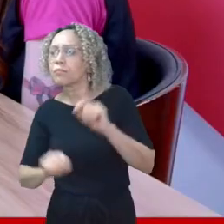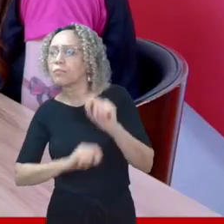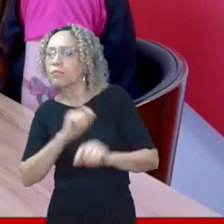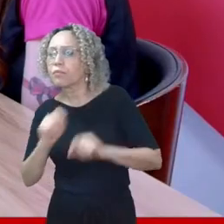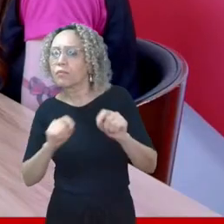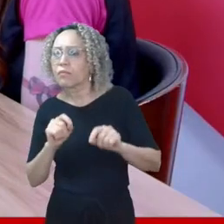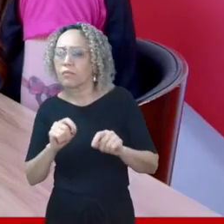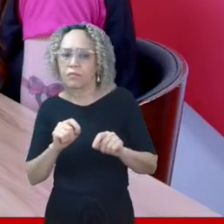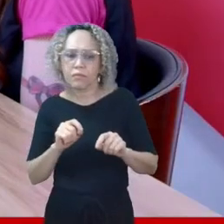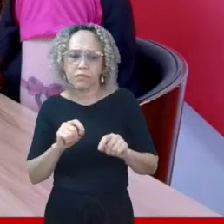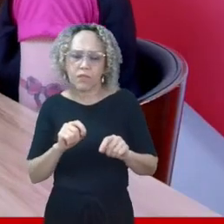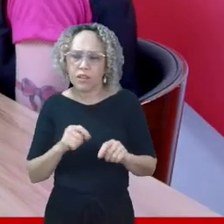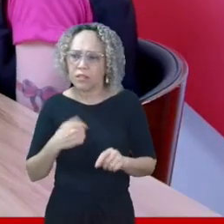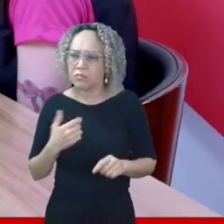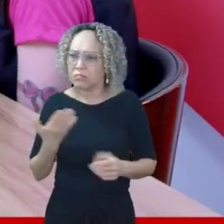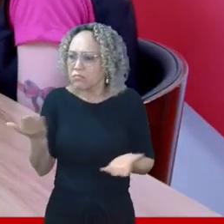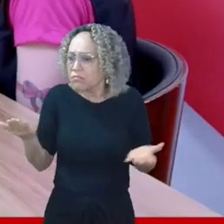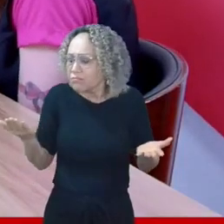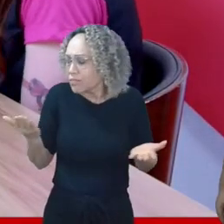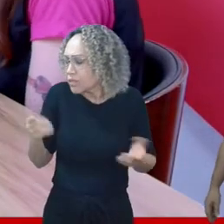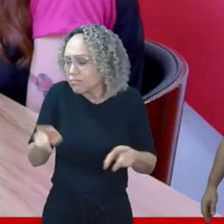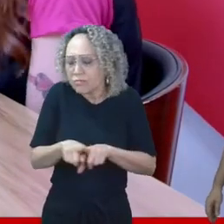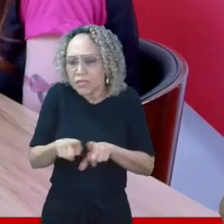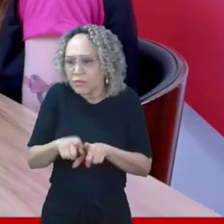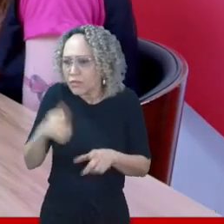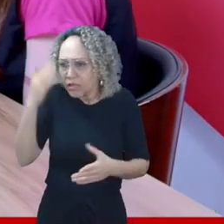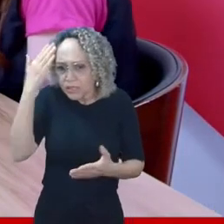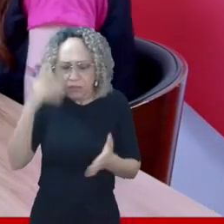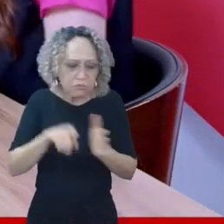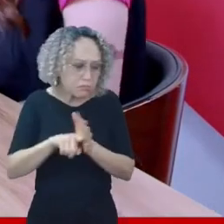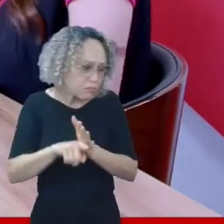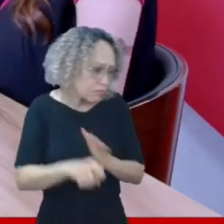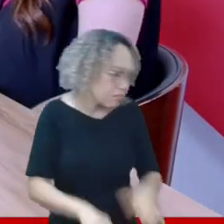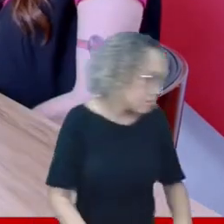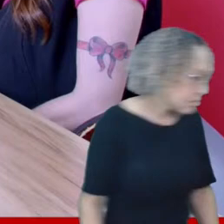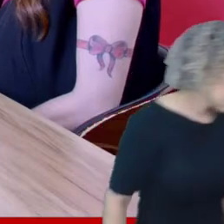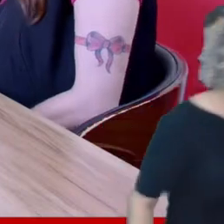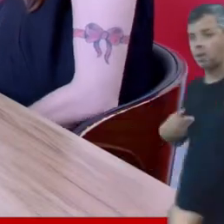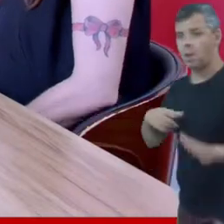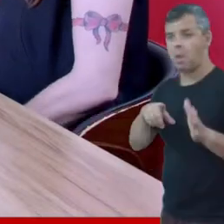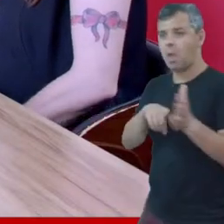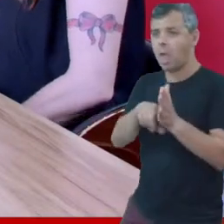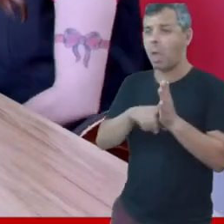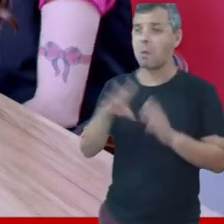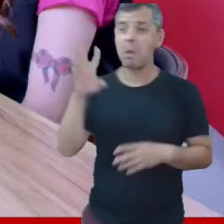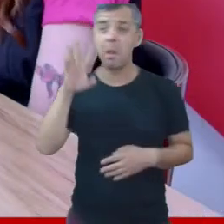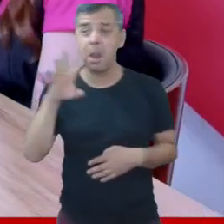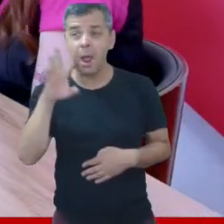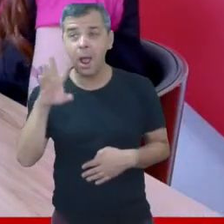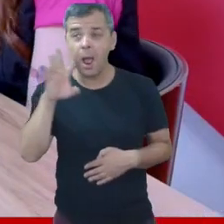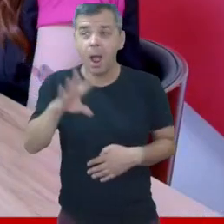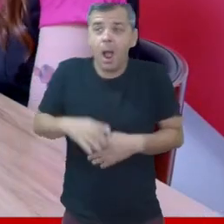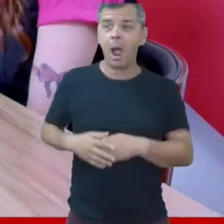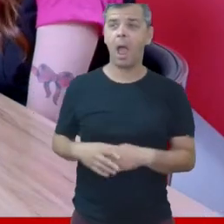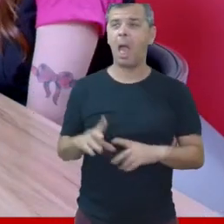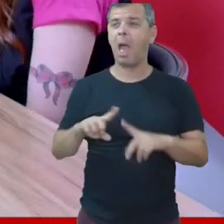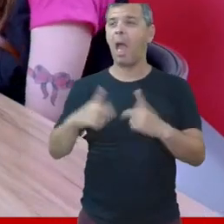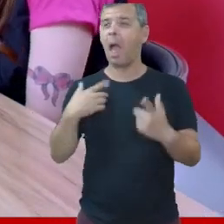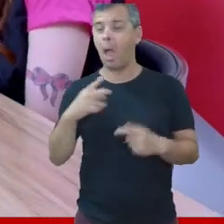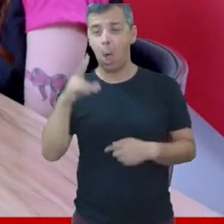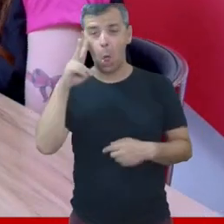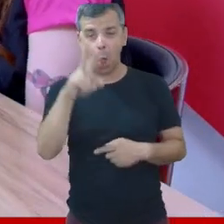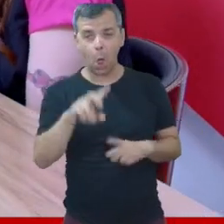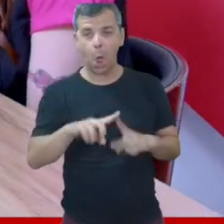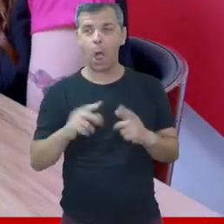Porque eu aprendo um monte de coisa com esse negócio. Eu também. Quando eu tô pesquisando ali, gente, Gente, que legal! Eita, como tá estudada! Olha